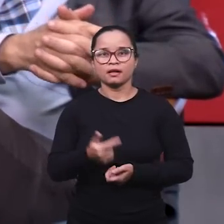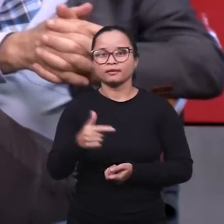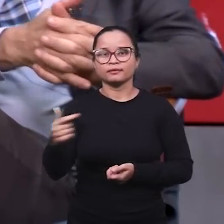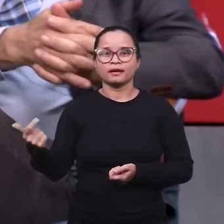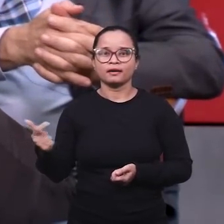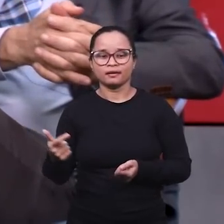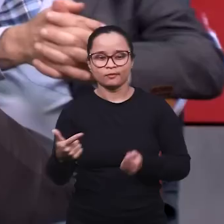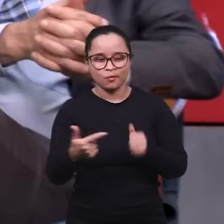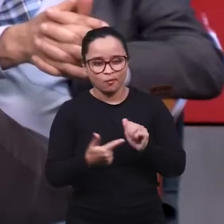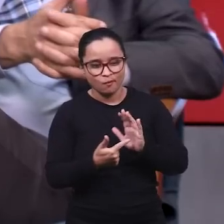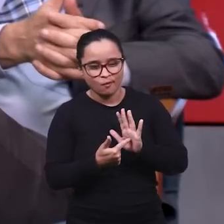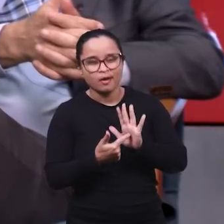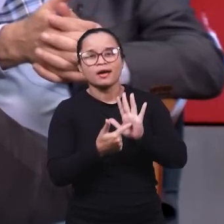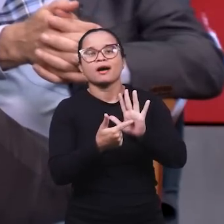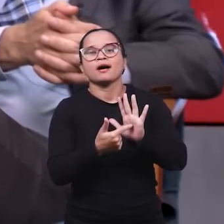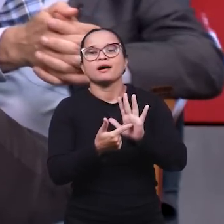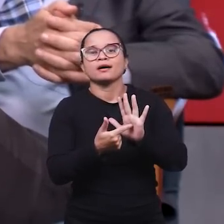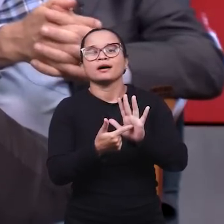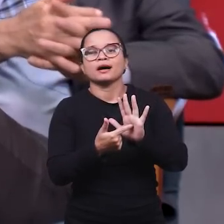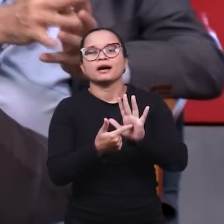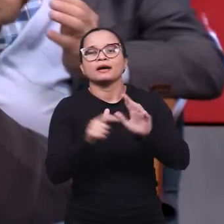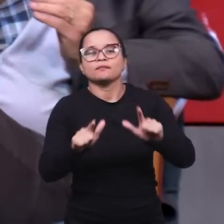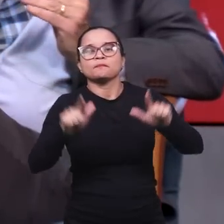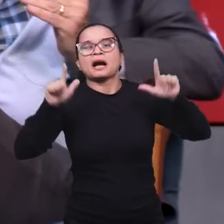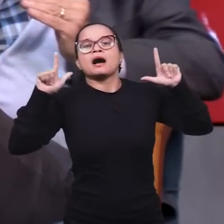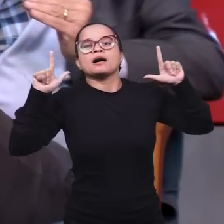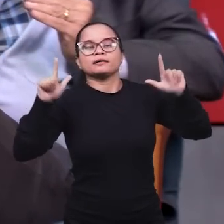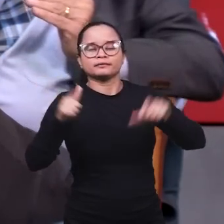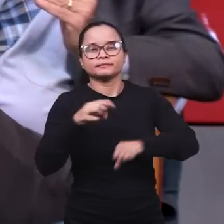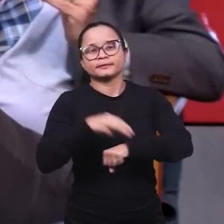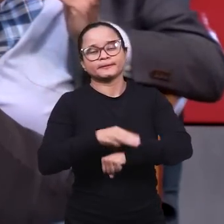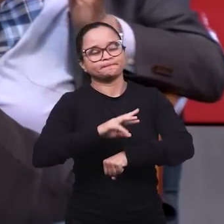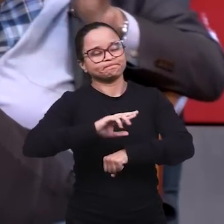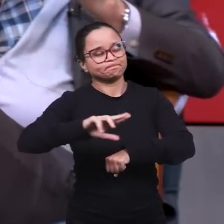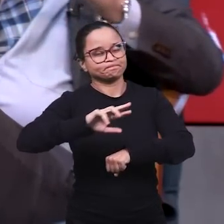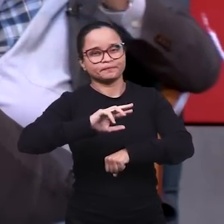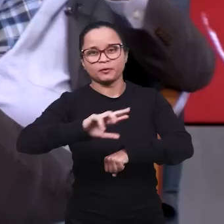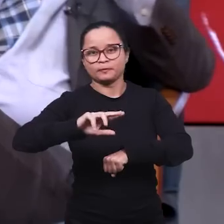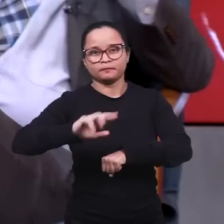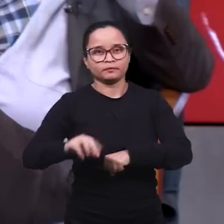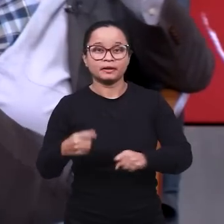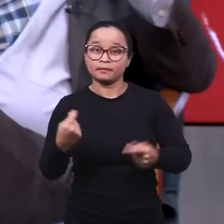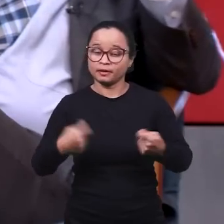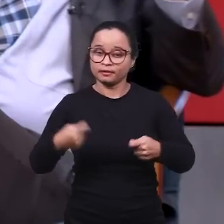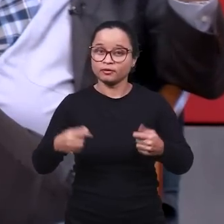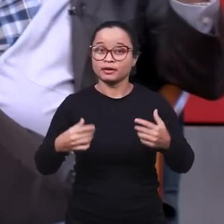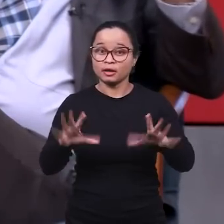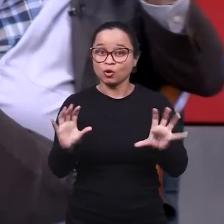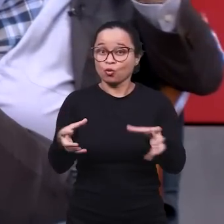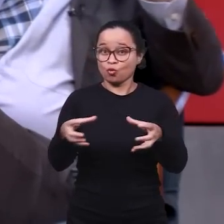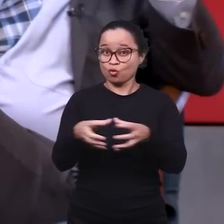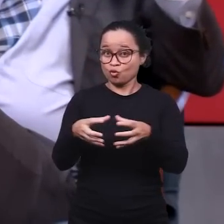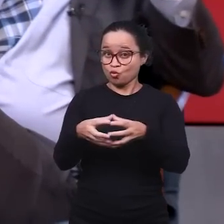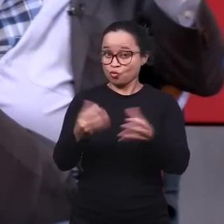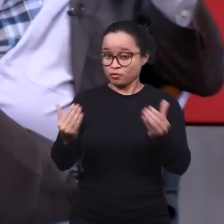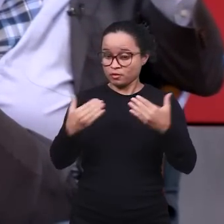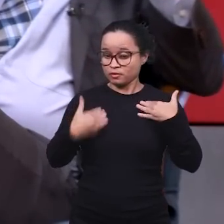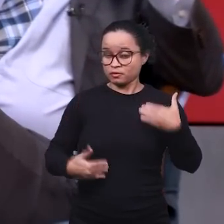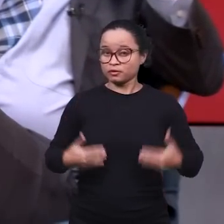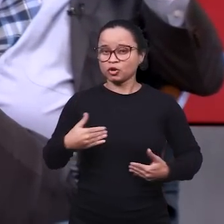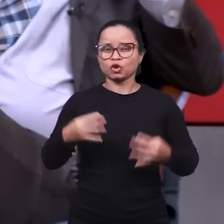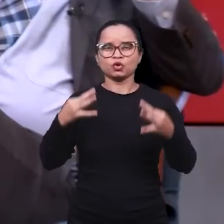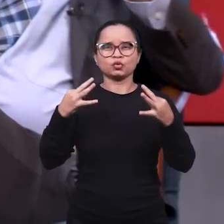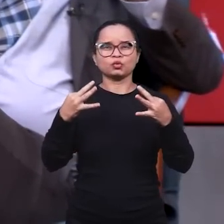ministério. Há corpo. E todos aqueles que saíram dessa